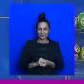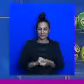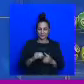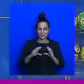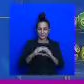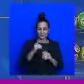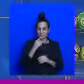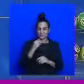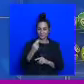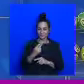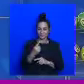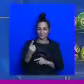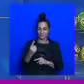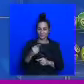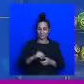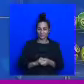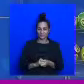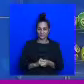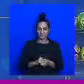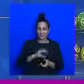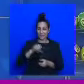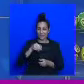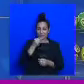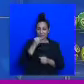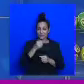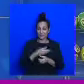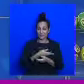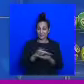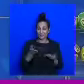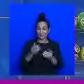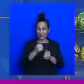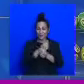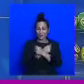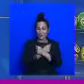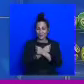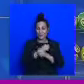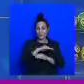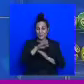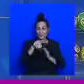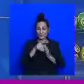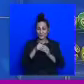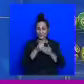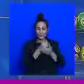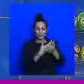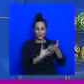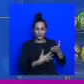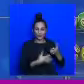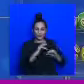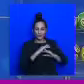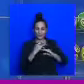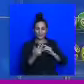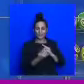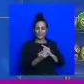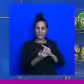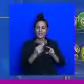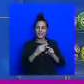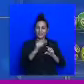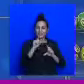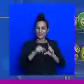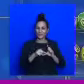21, bola vermelha. Aproveitando para mandar um abraço para todo mundo no perfil da Caixa, da Rede TV, nas mídias